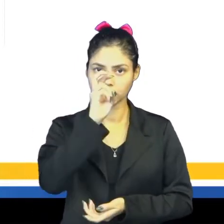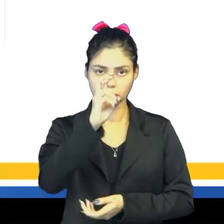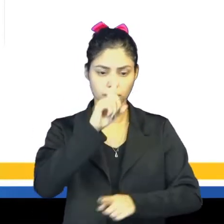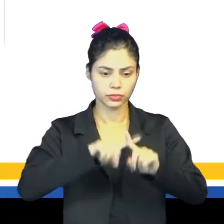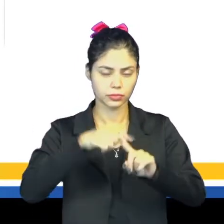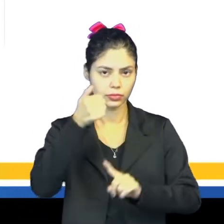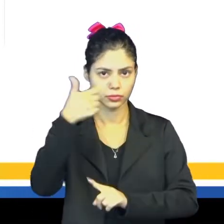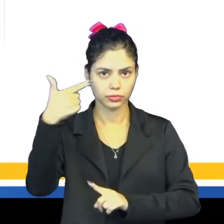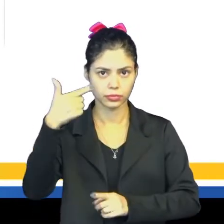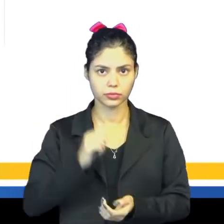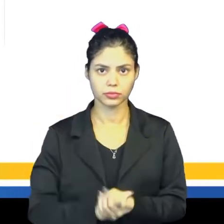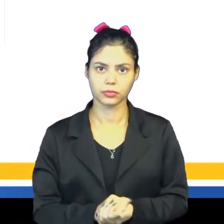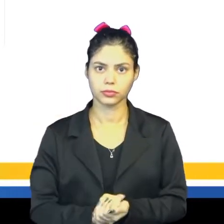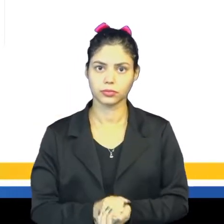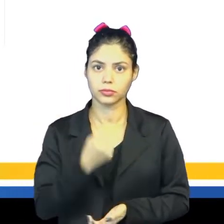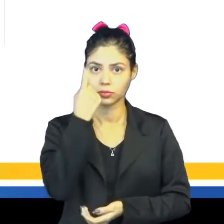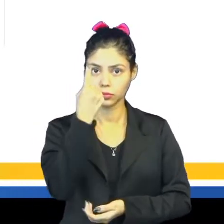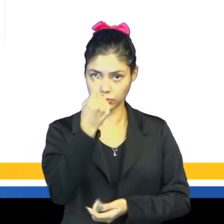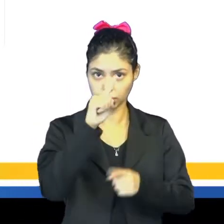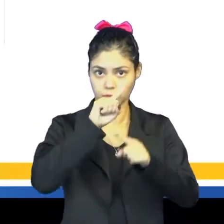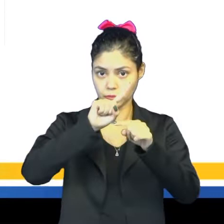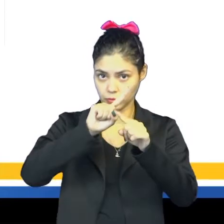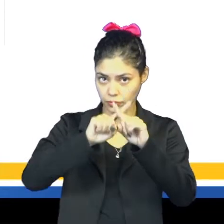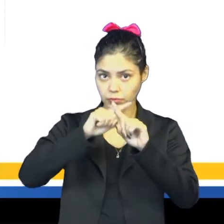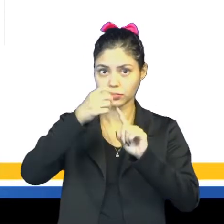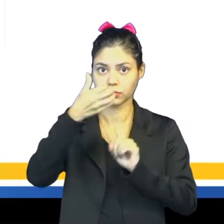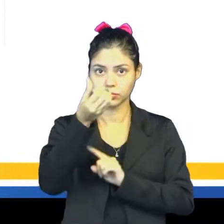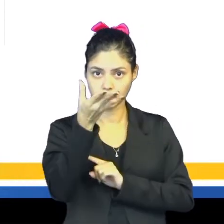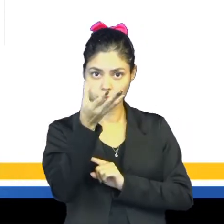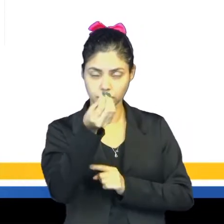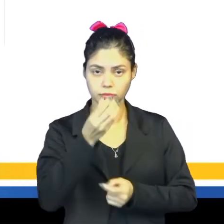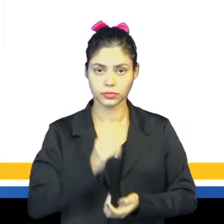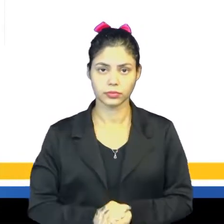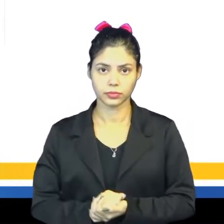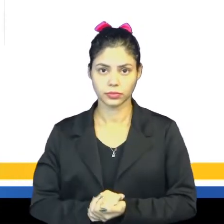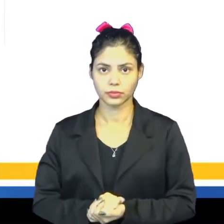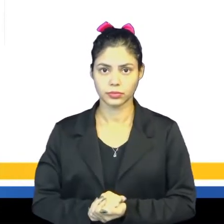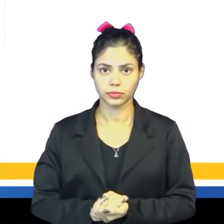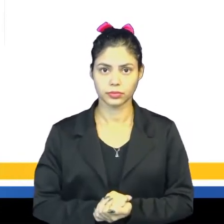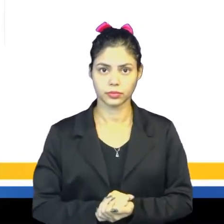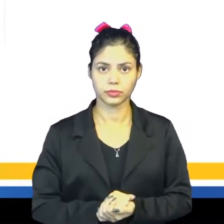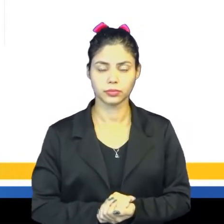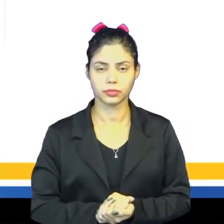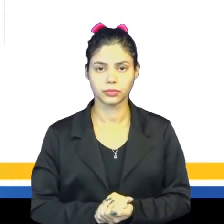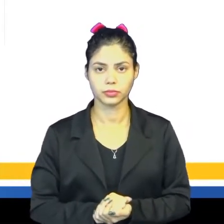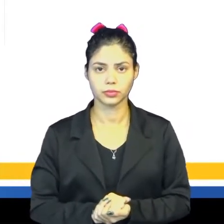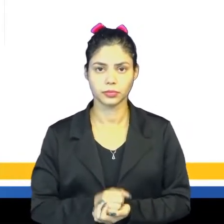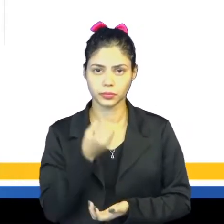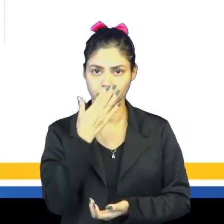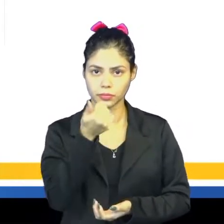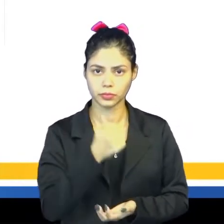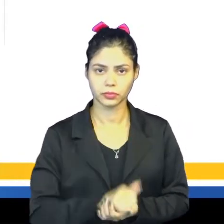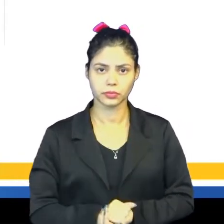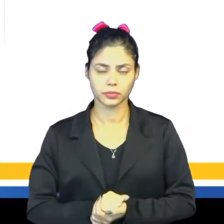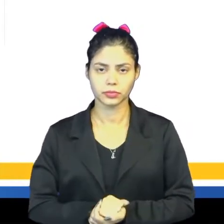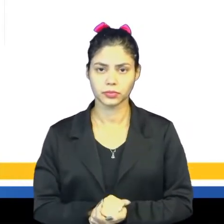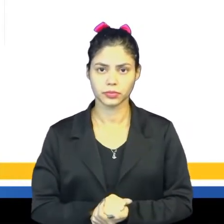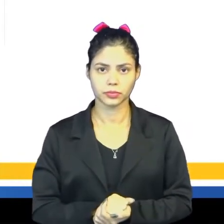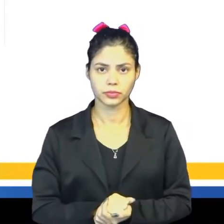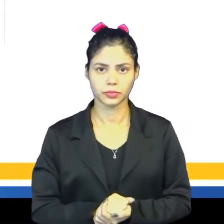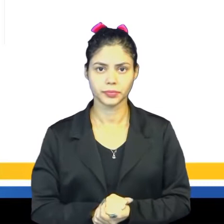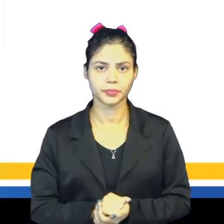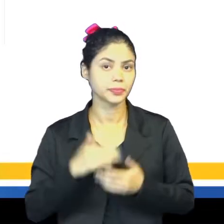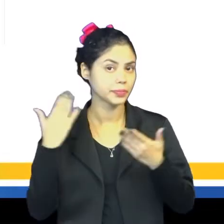vezes 12, que é igual a 1 vezes 60, que é igual a 60. Tudo bem? Então, nesse caso